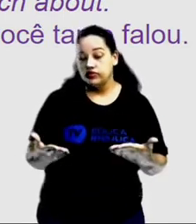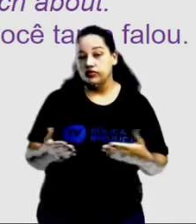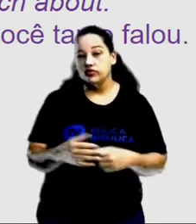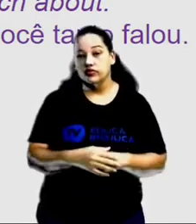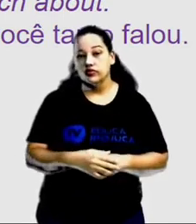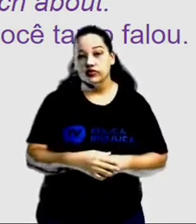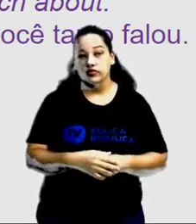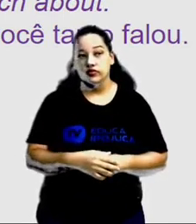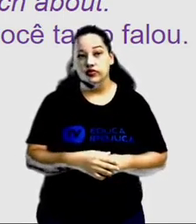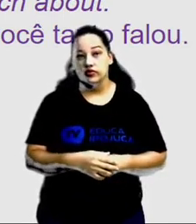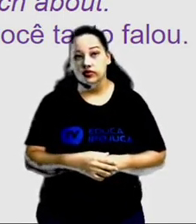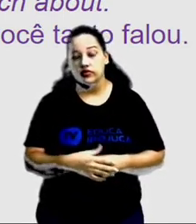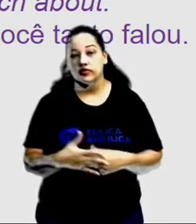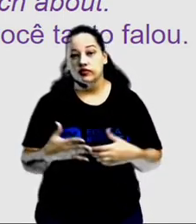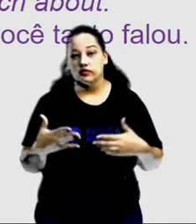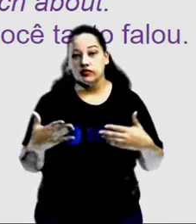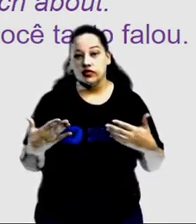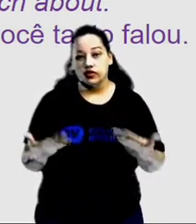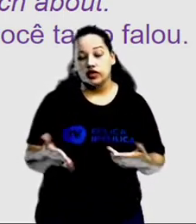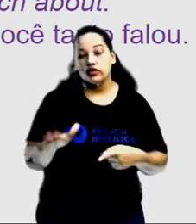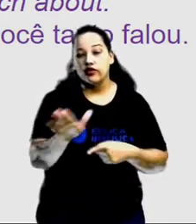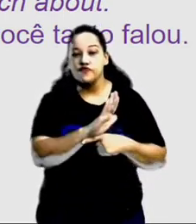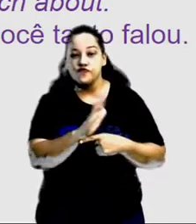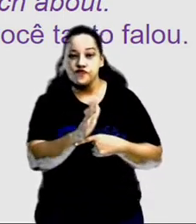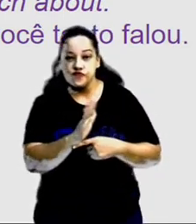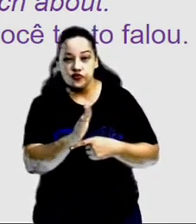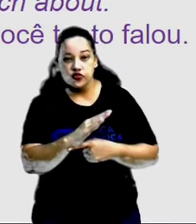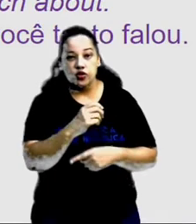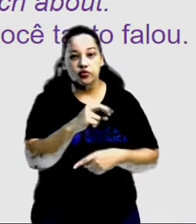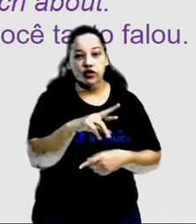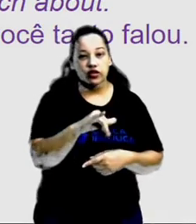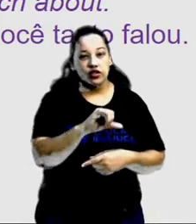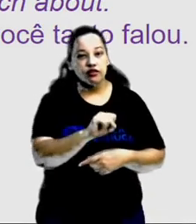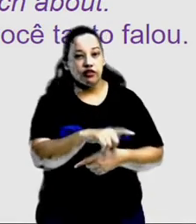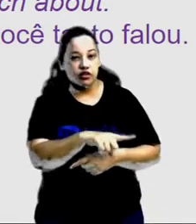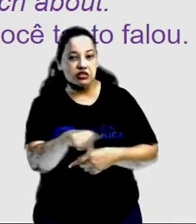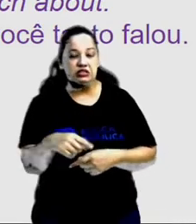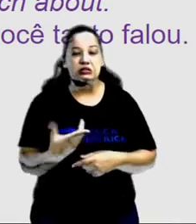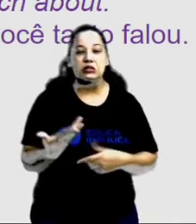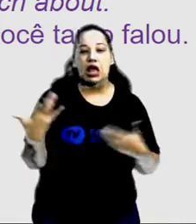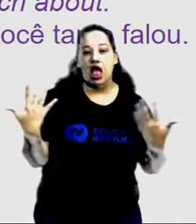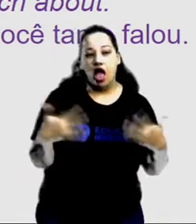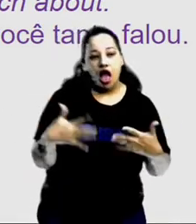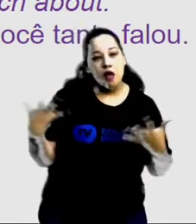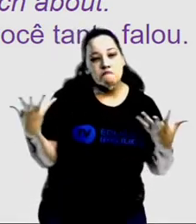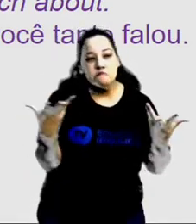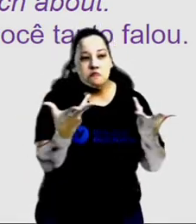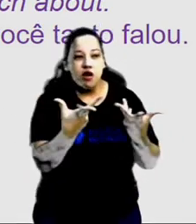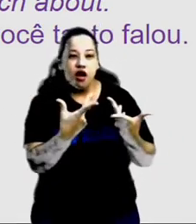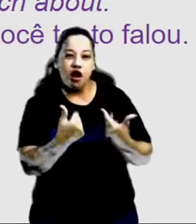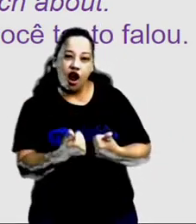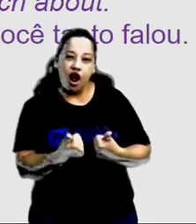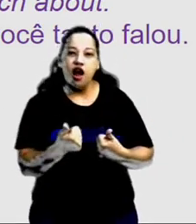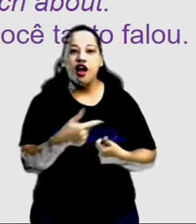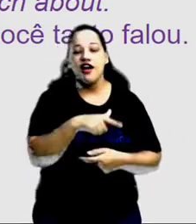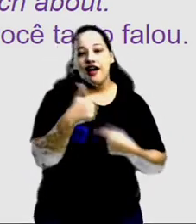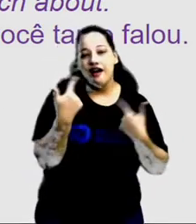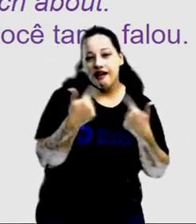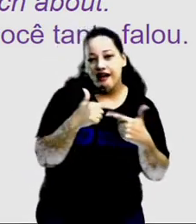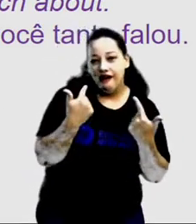Reese Witherspoon estava incrível em todos os seus filmes de comédia nos anos 2000.